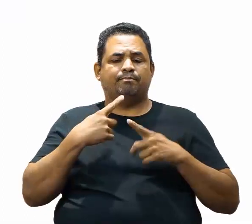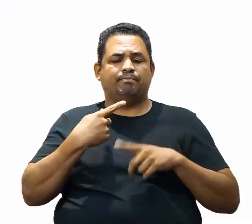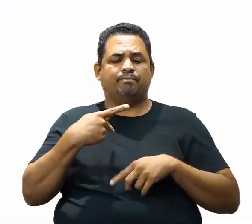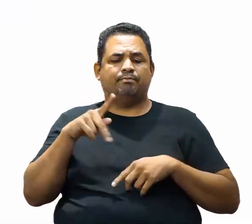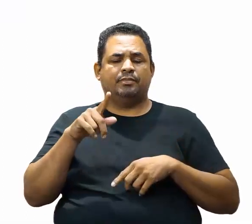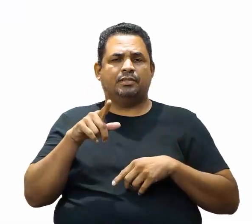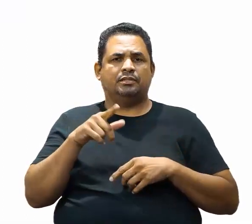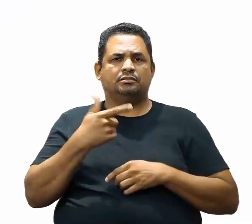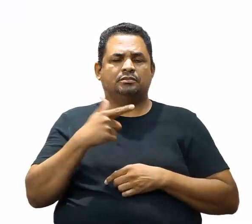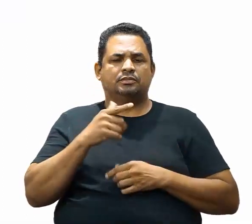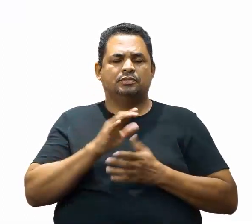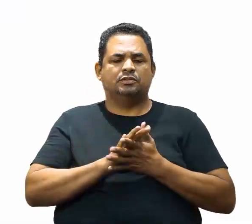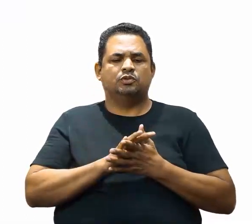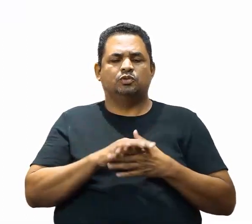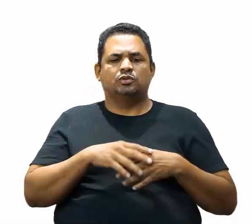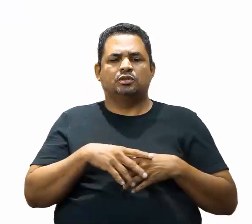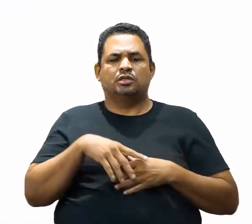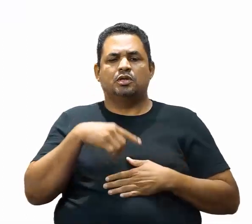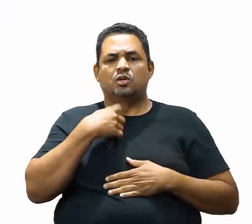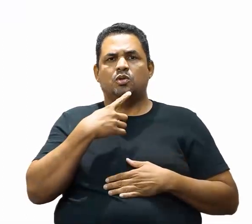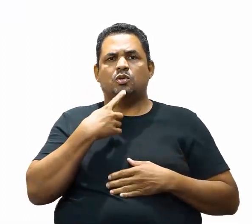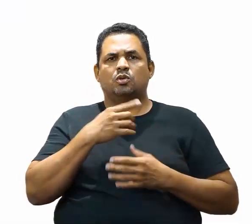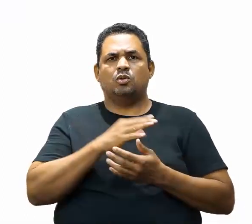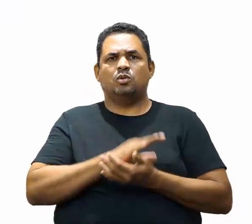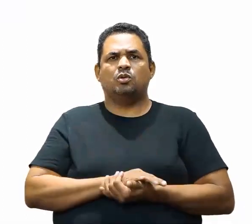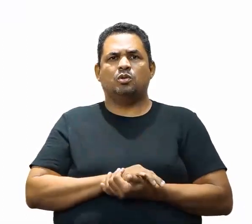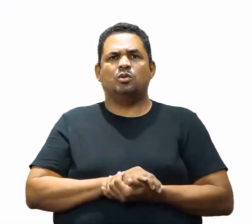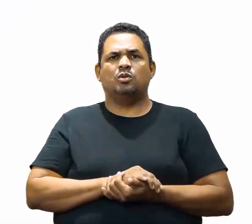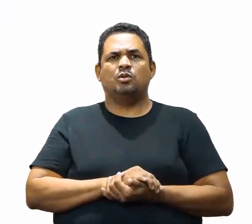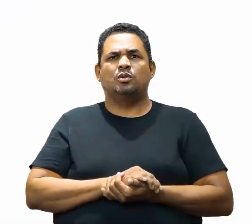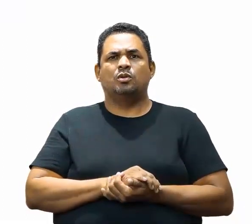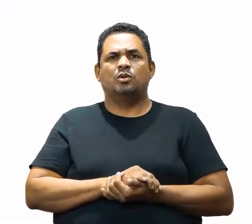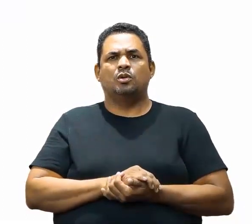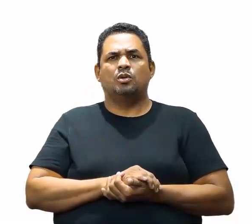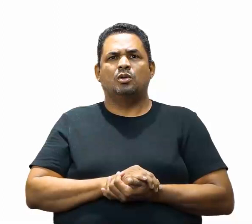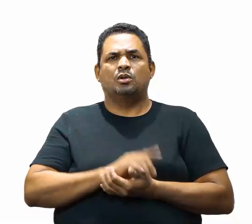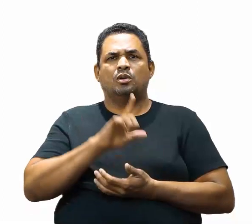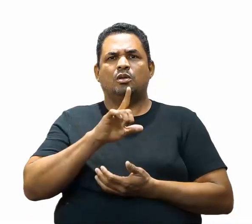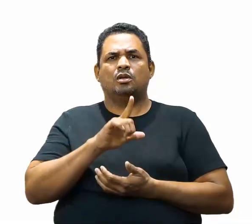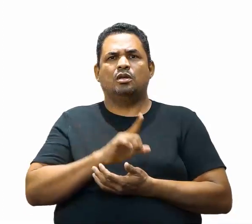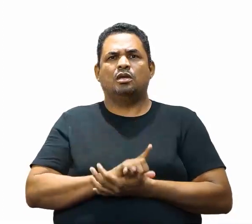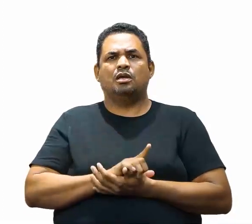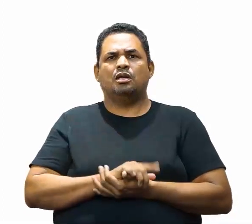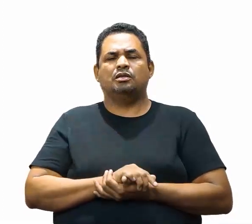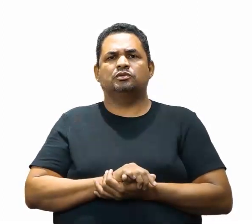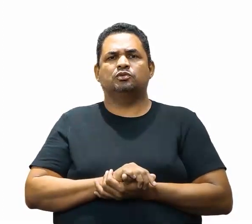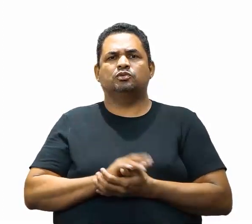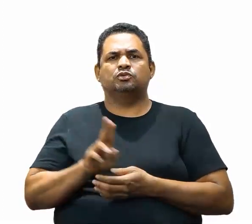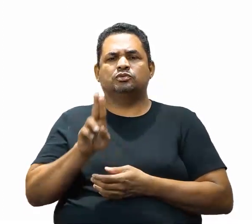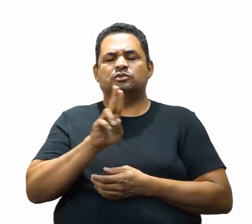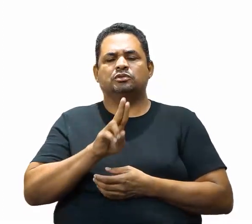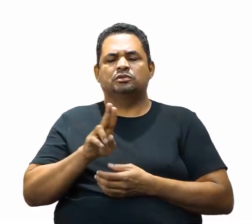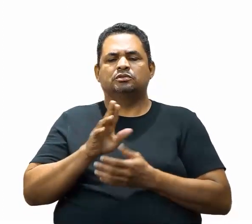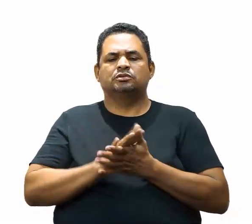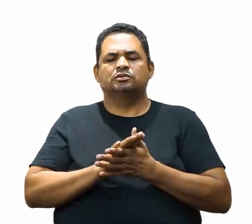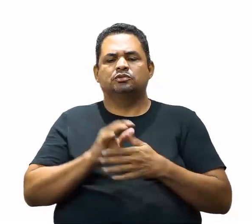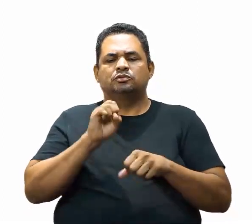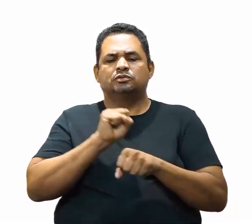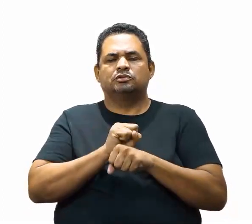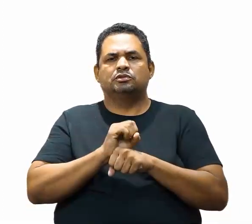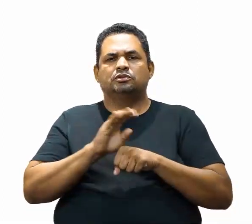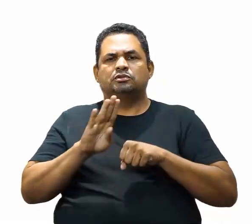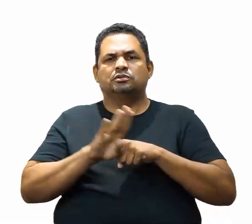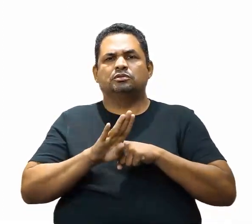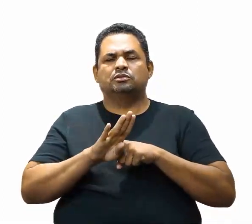aí. O el, ele é sempre utilizado diante de substantivos. Substantivo masculino singular. Isso.